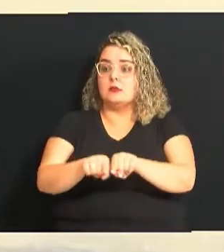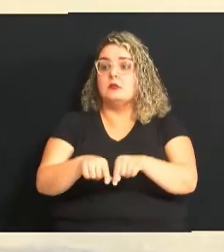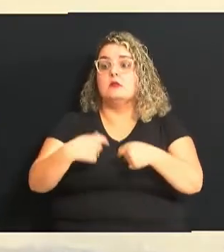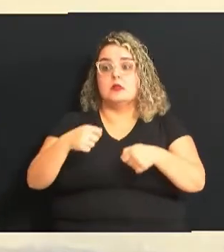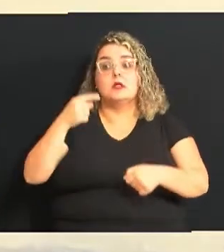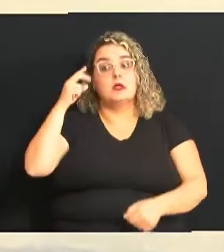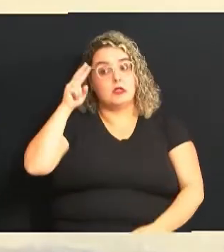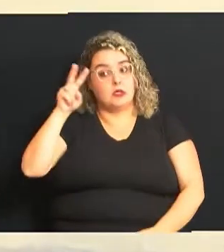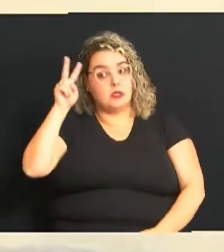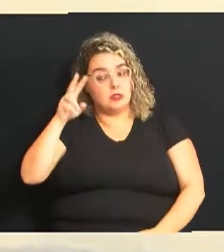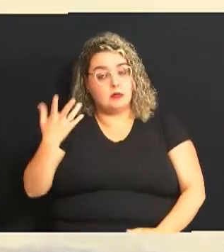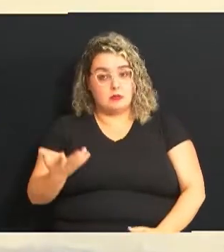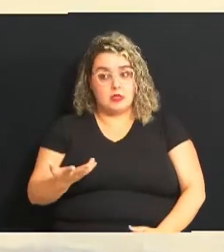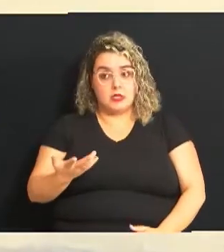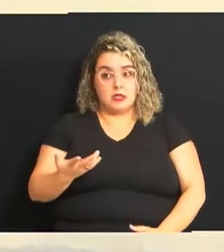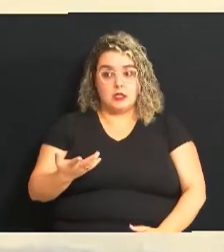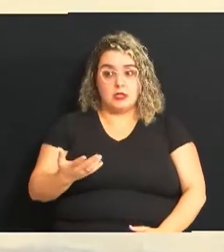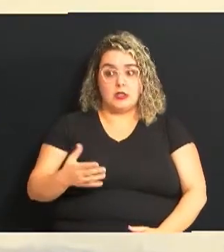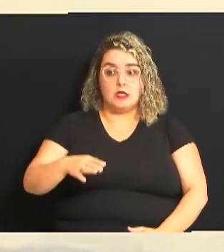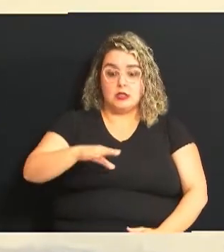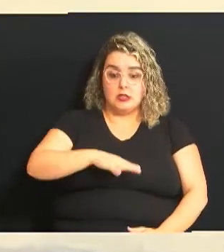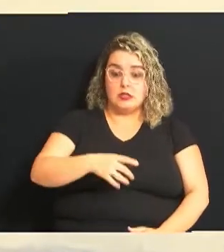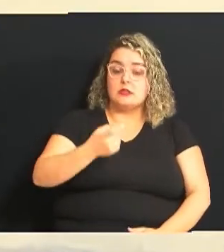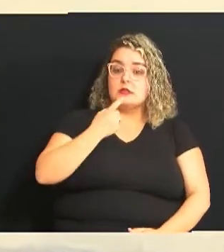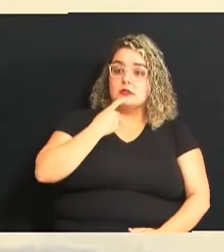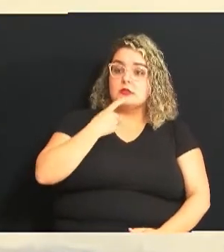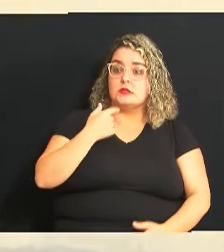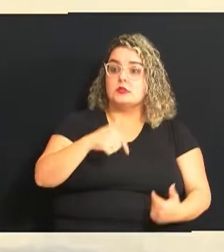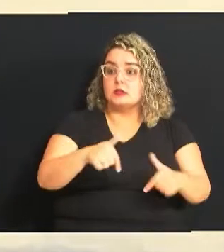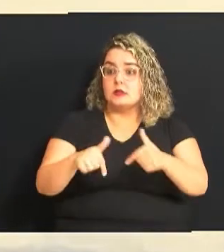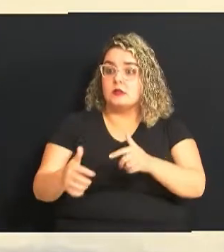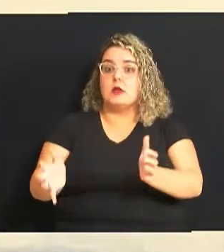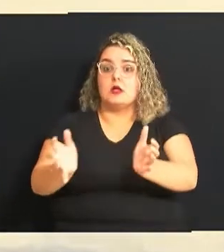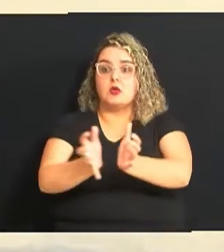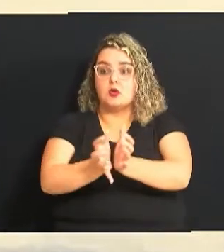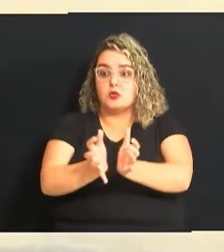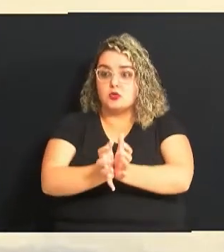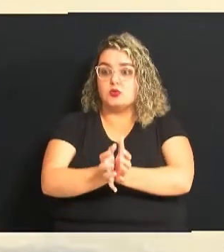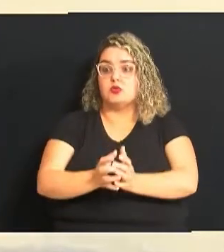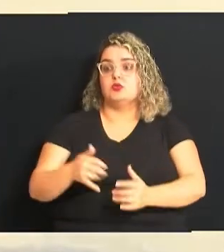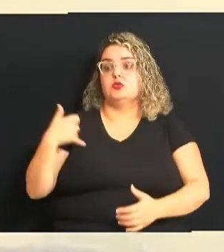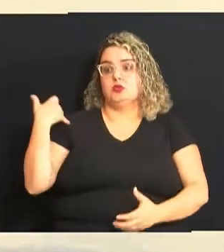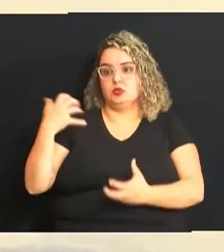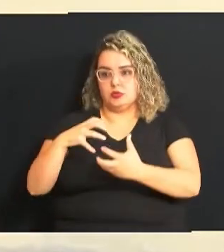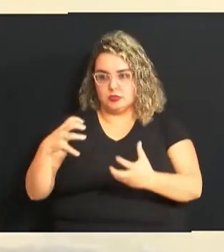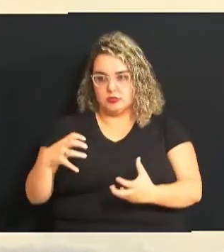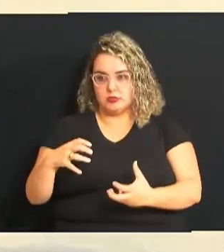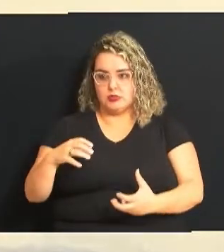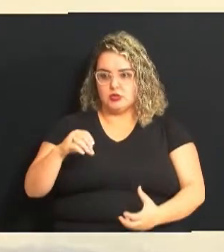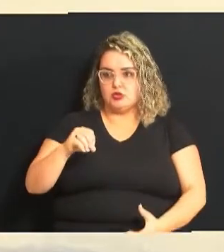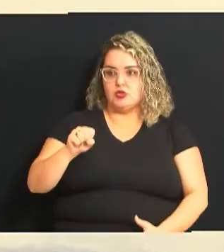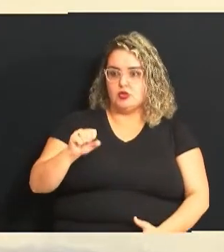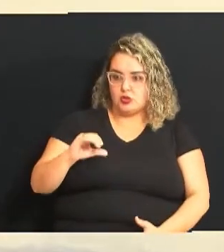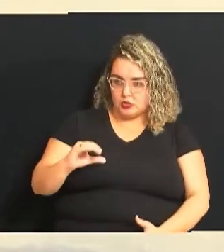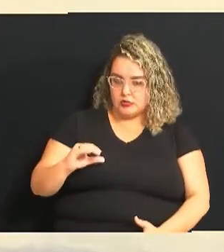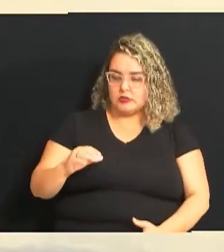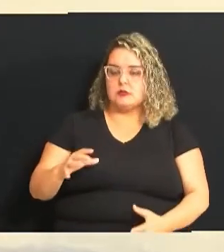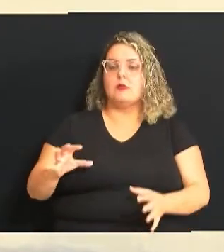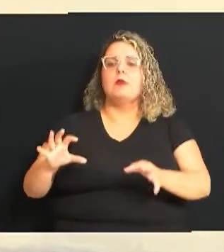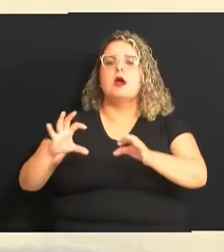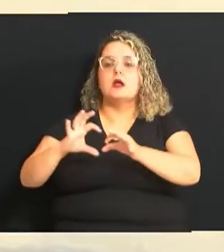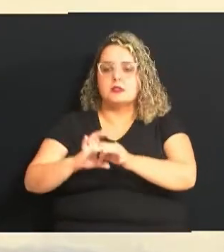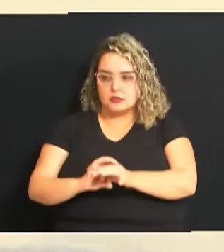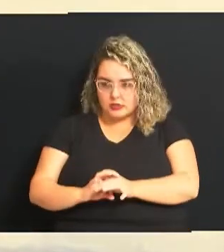lembrar que a Campinas também trabalha com os grupos de idosos através de OSCs parceiras